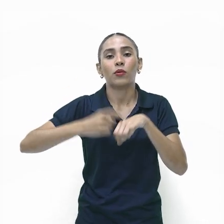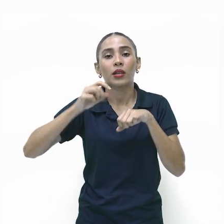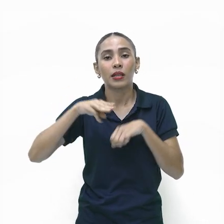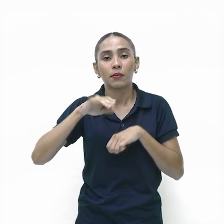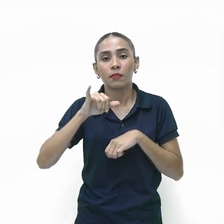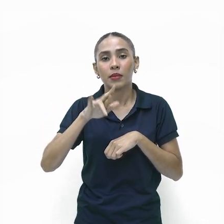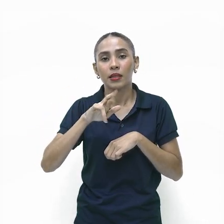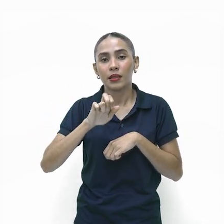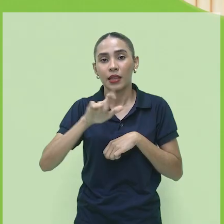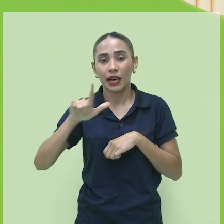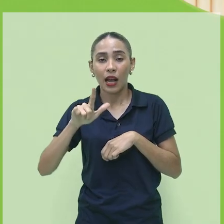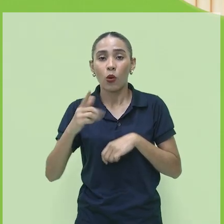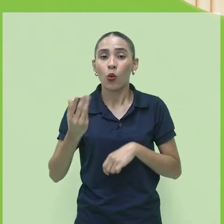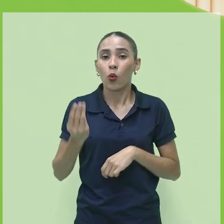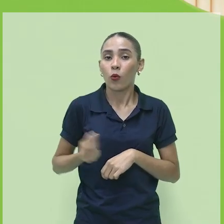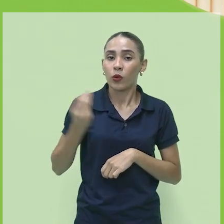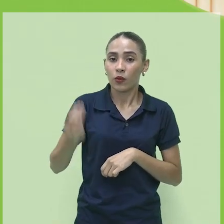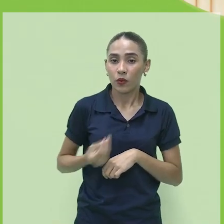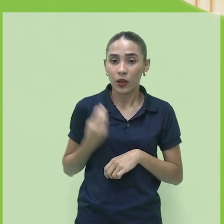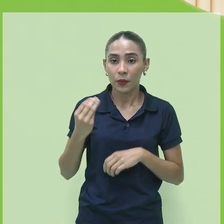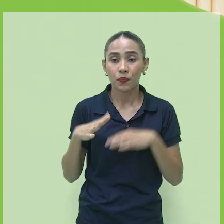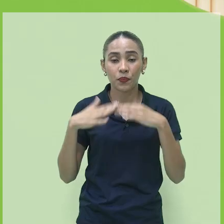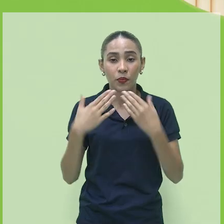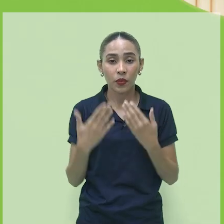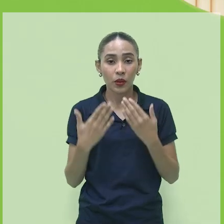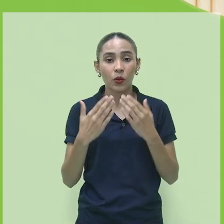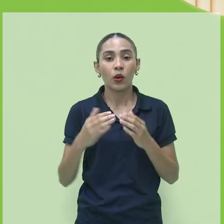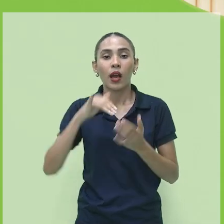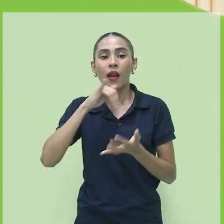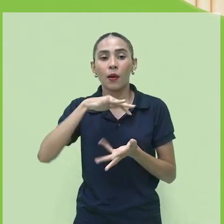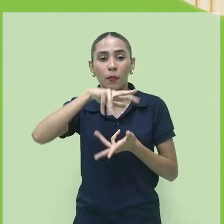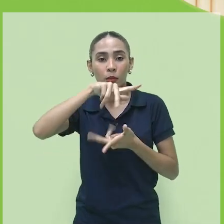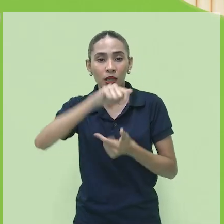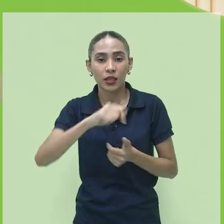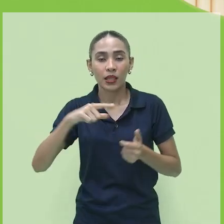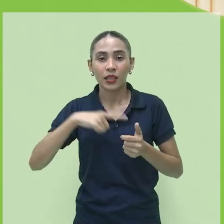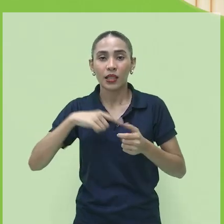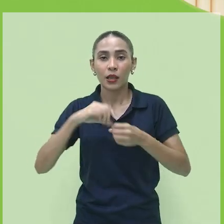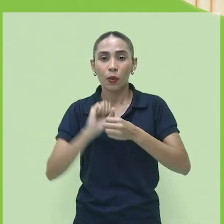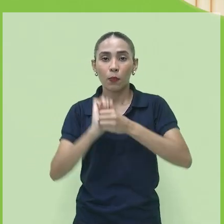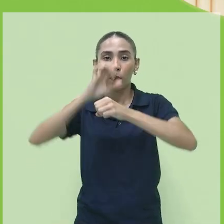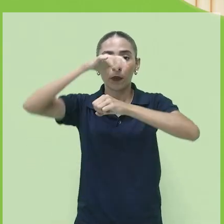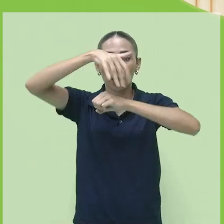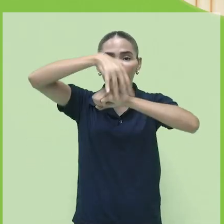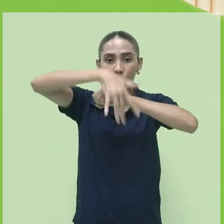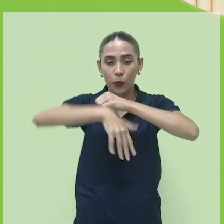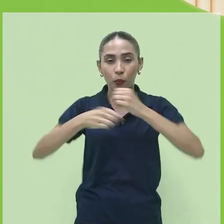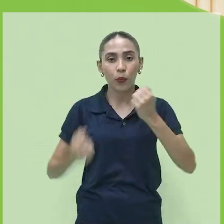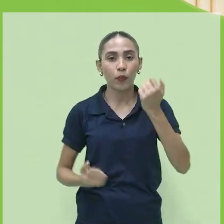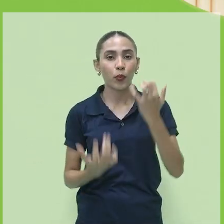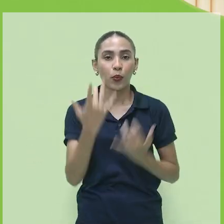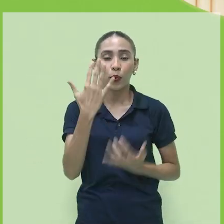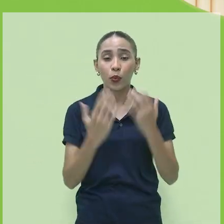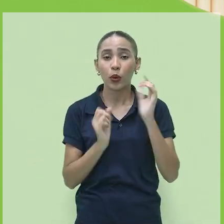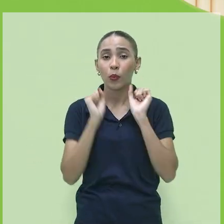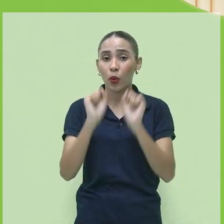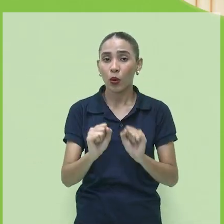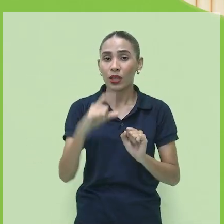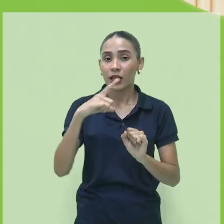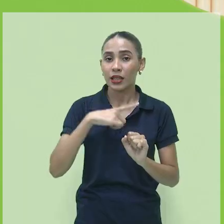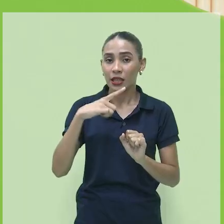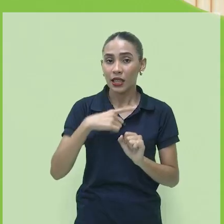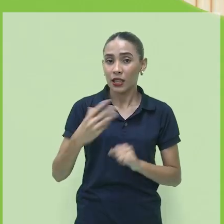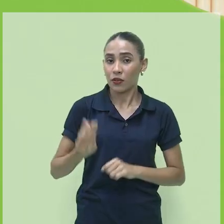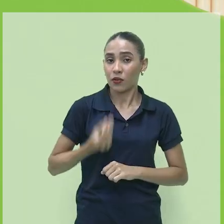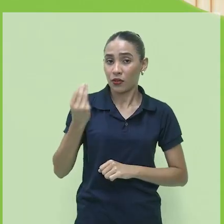para sobreviver. A lição de vida aí para o espaço é que planetas com vulcões ativos podem ter vida